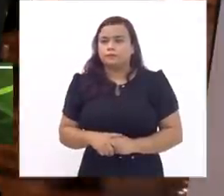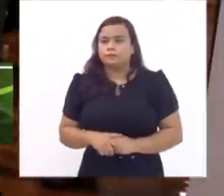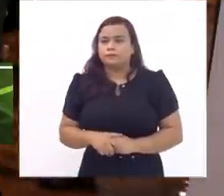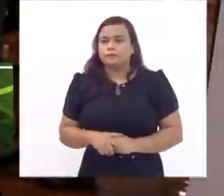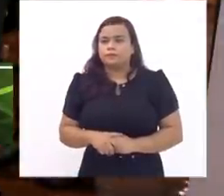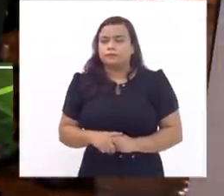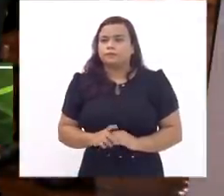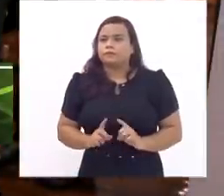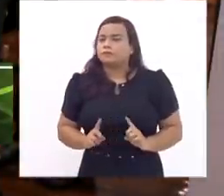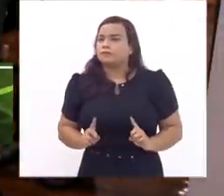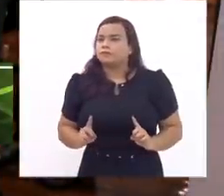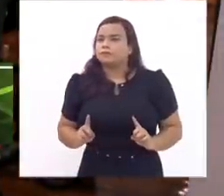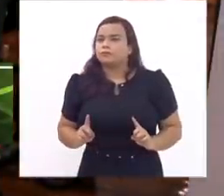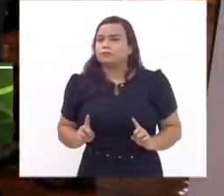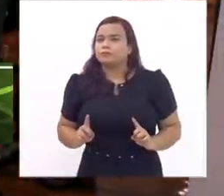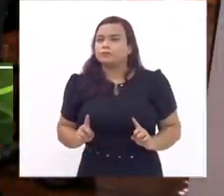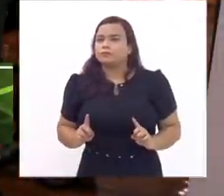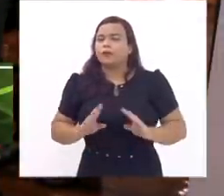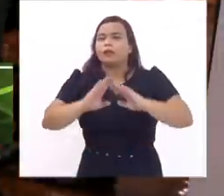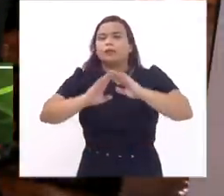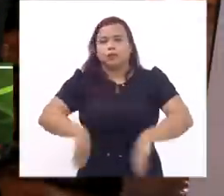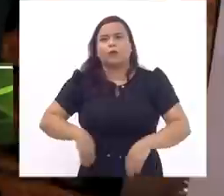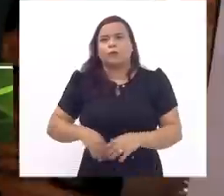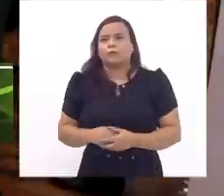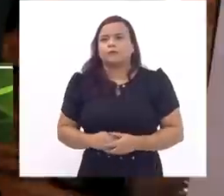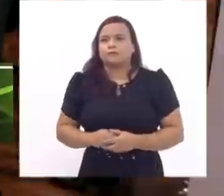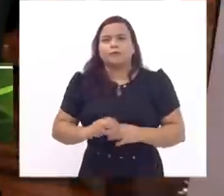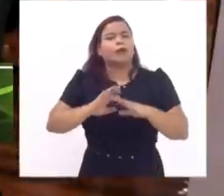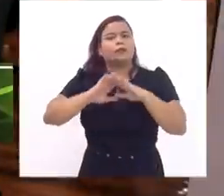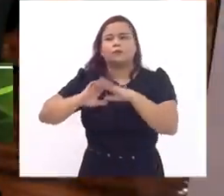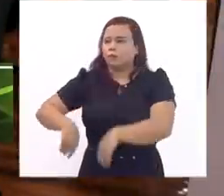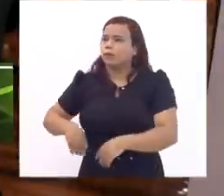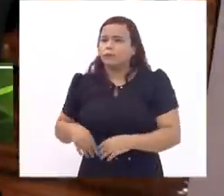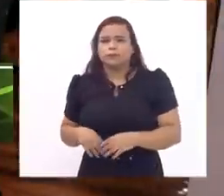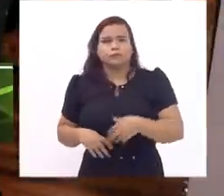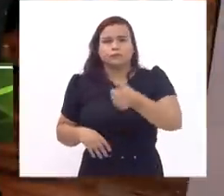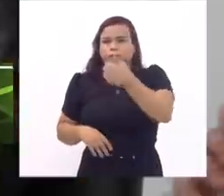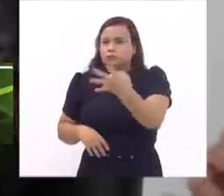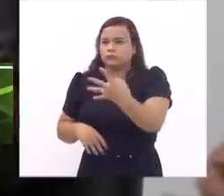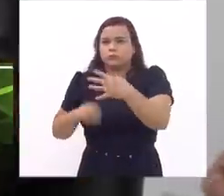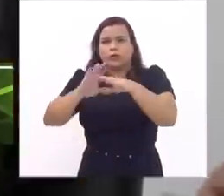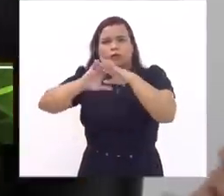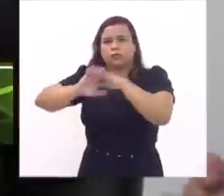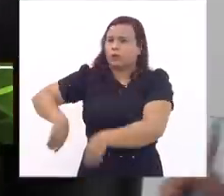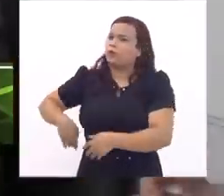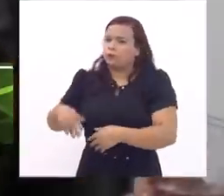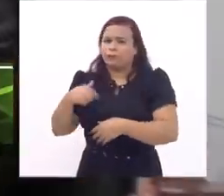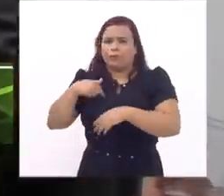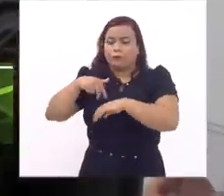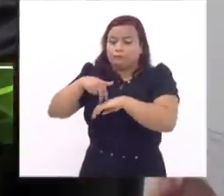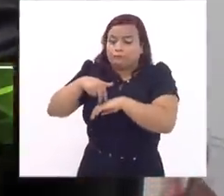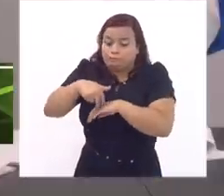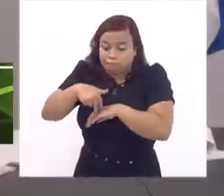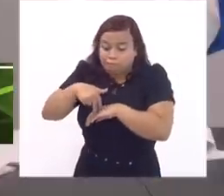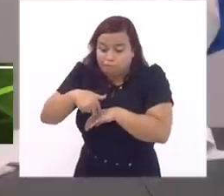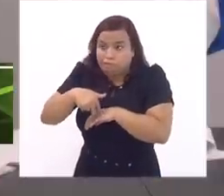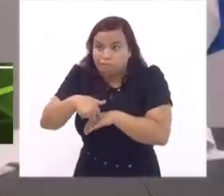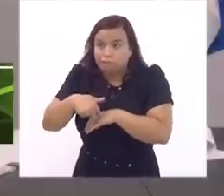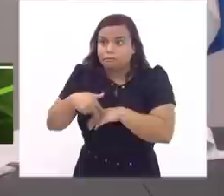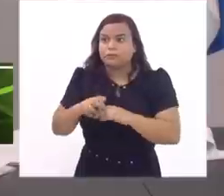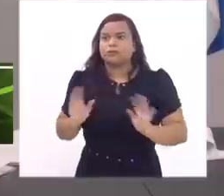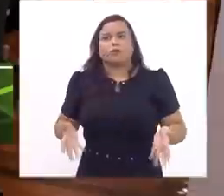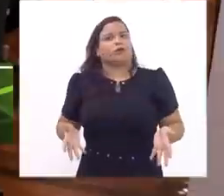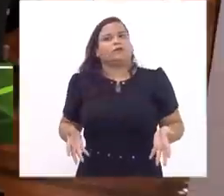599A. Derrubar. 14º, eu estou no precipício aqui já. O coração. Amaciando o coração.